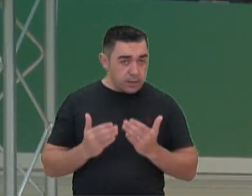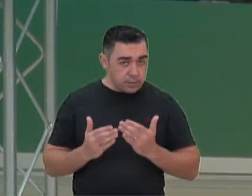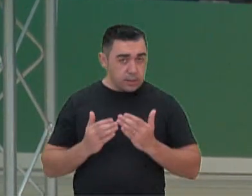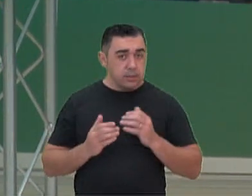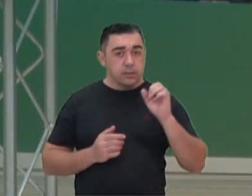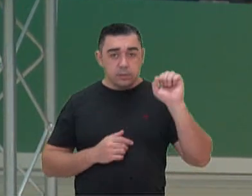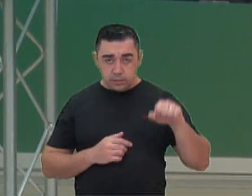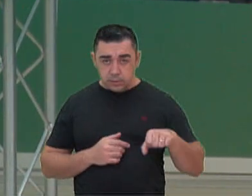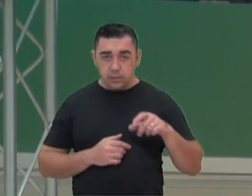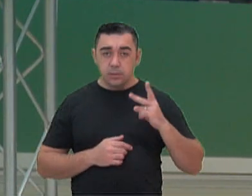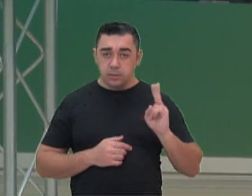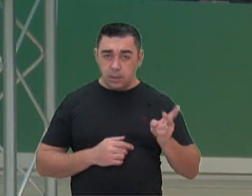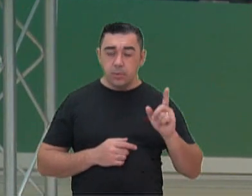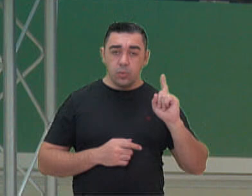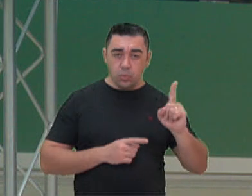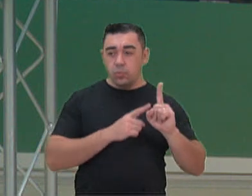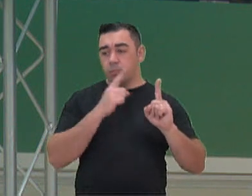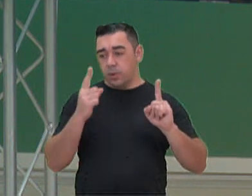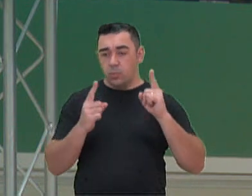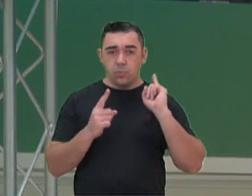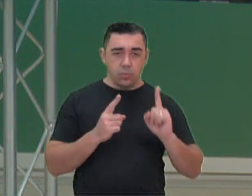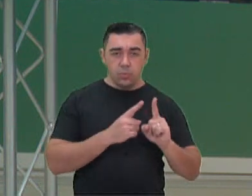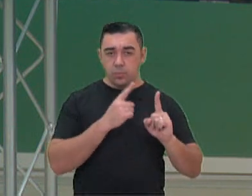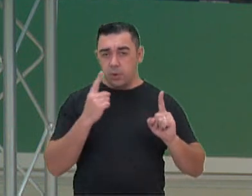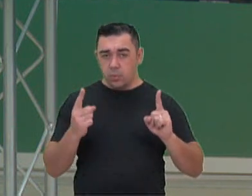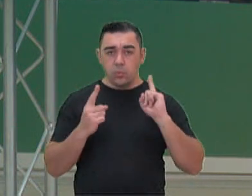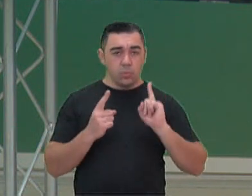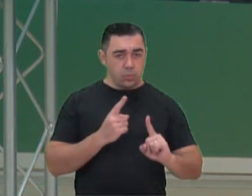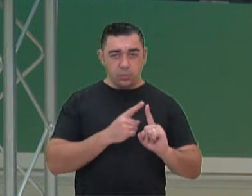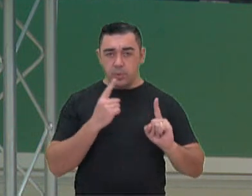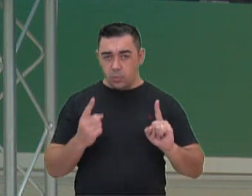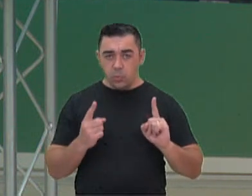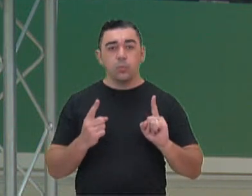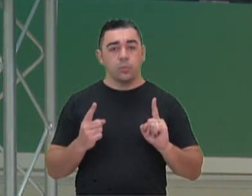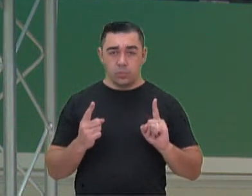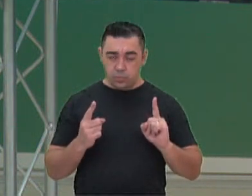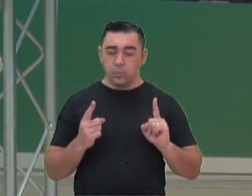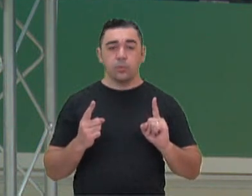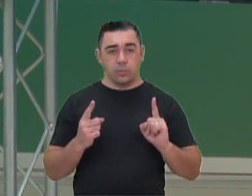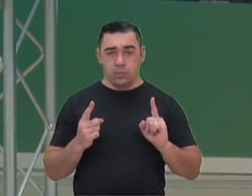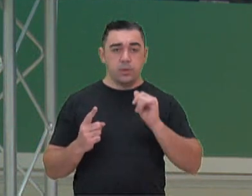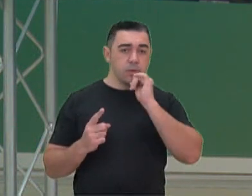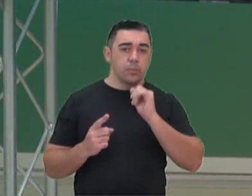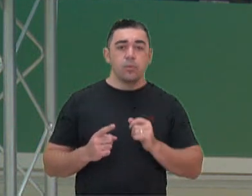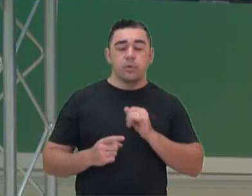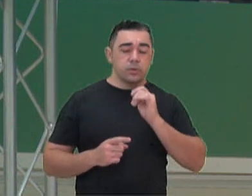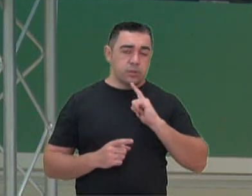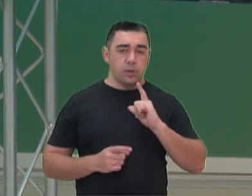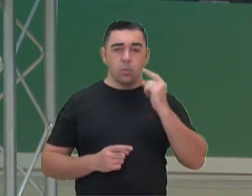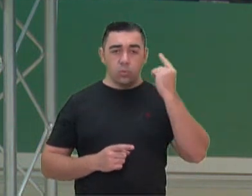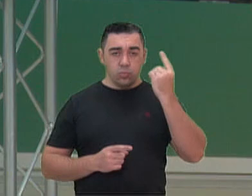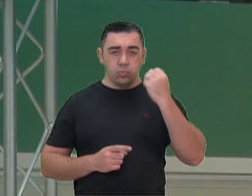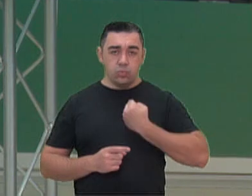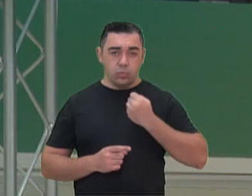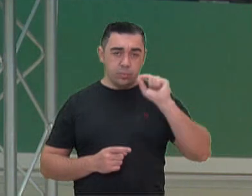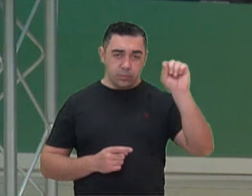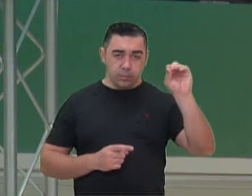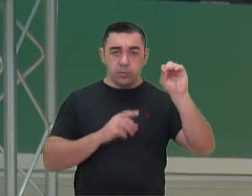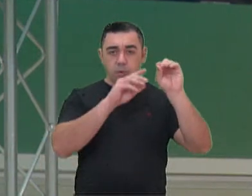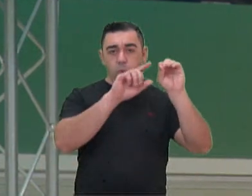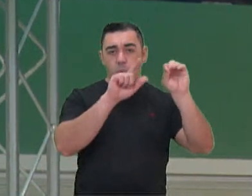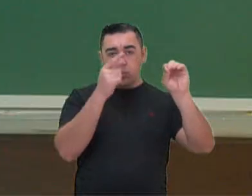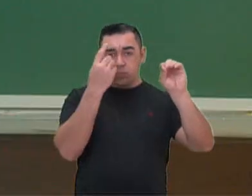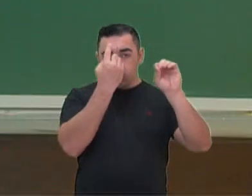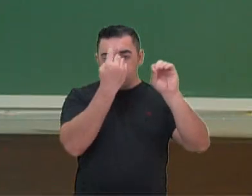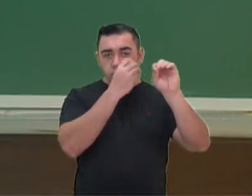Se for sempre de 1 para 1, de um valor de x para um valor distinto também de imagem, ela é injetora. Mas